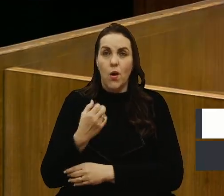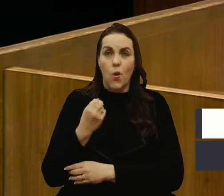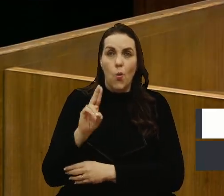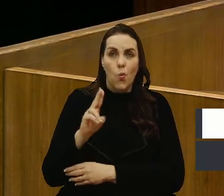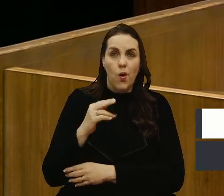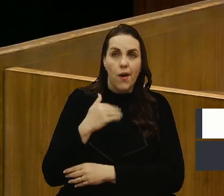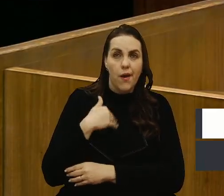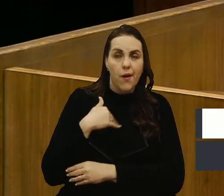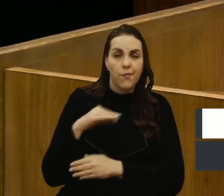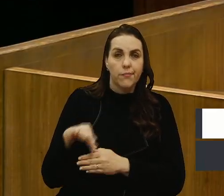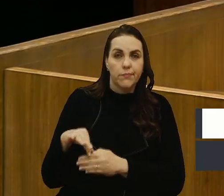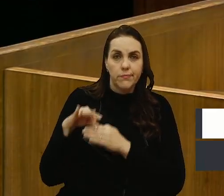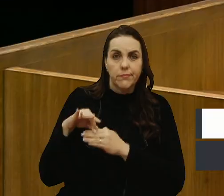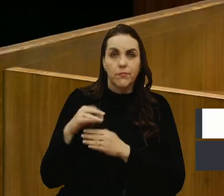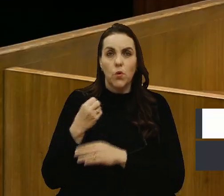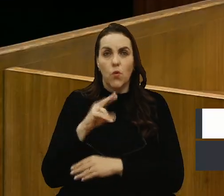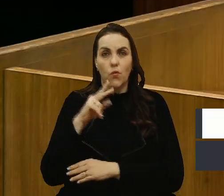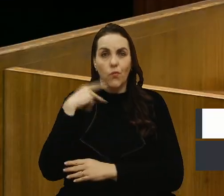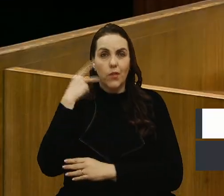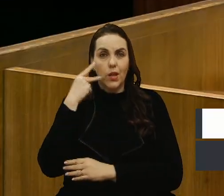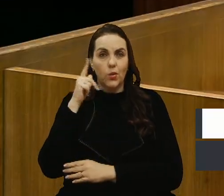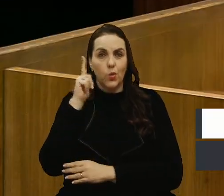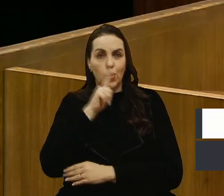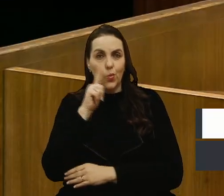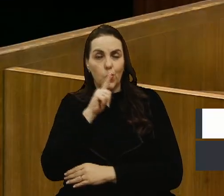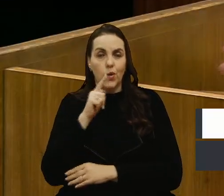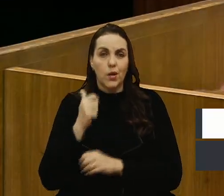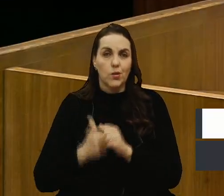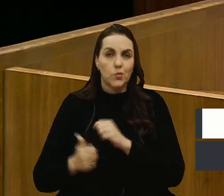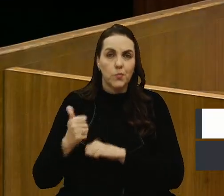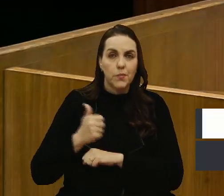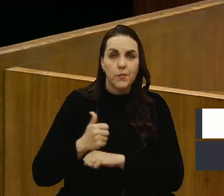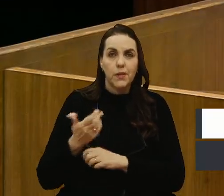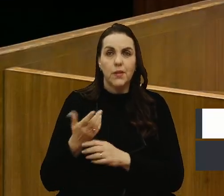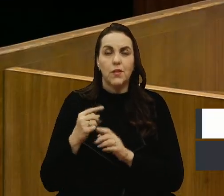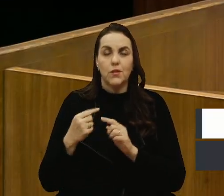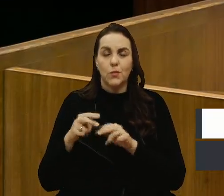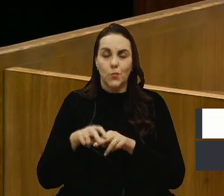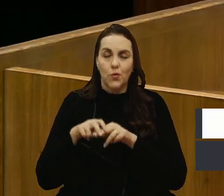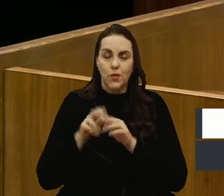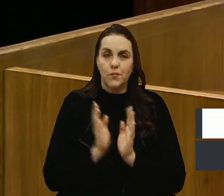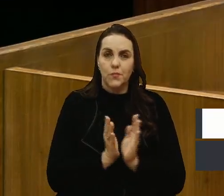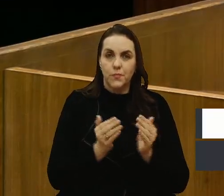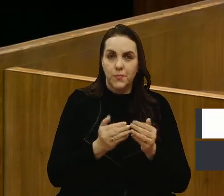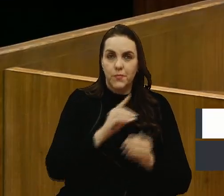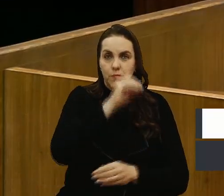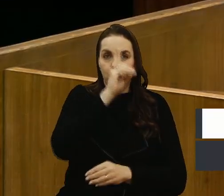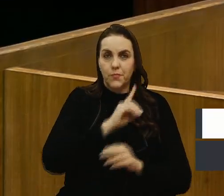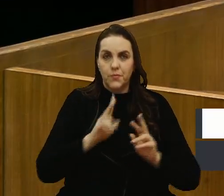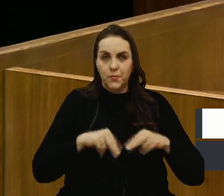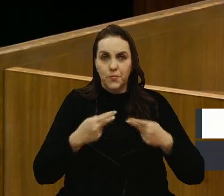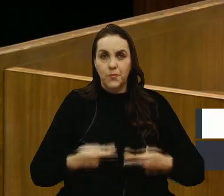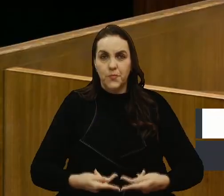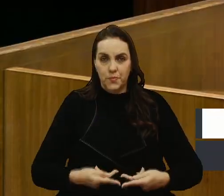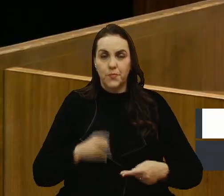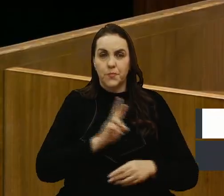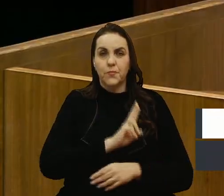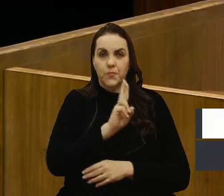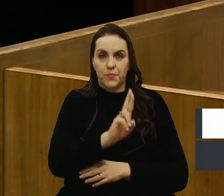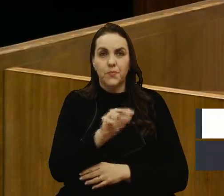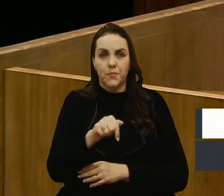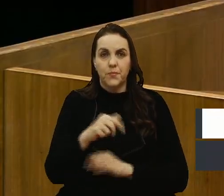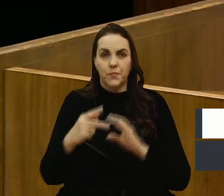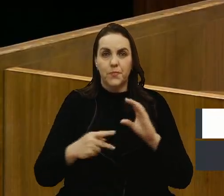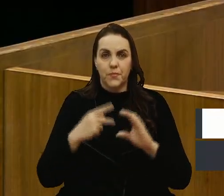ou o vereador Lucas de suplente, por causa da Comissão de Direitos Humanos, que é a representação da casa